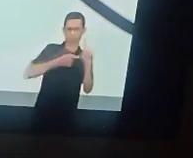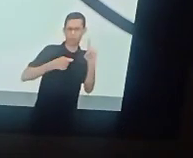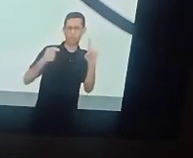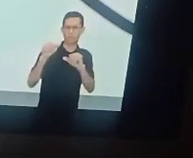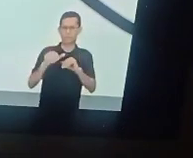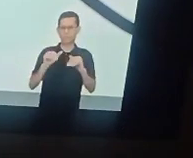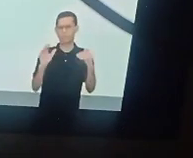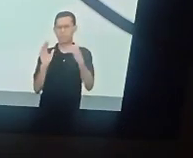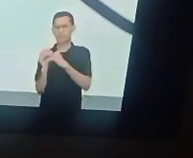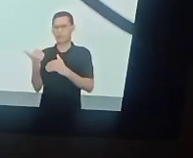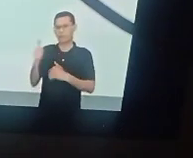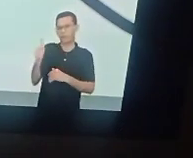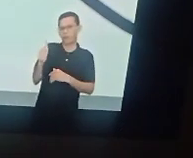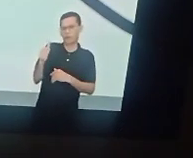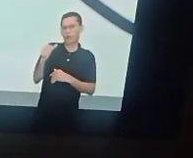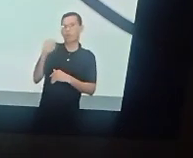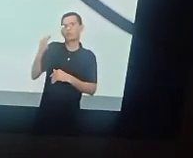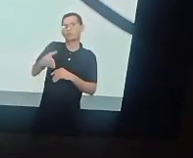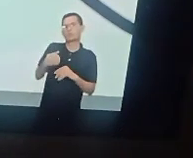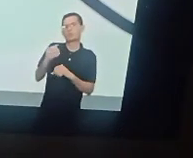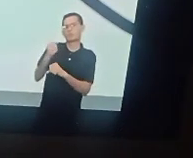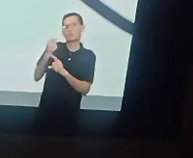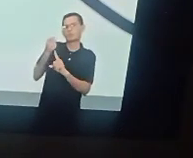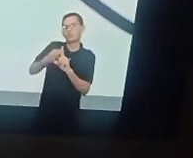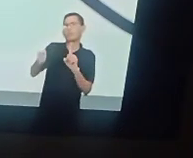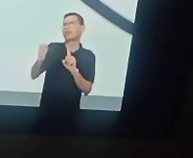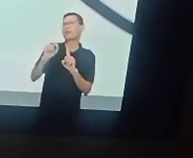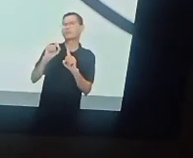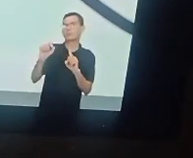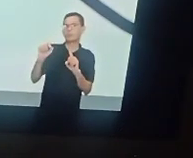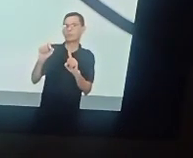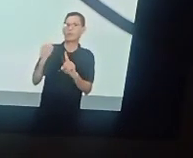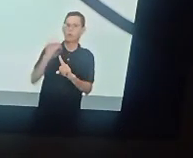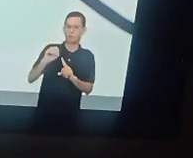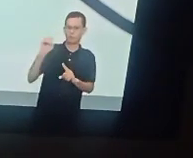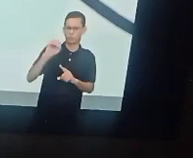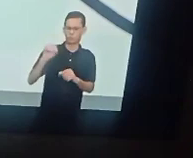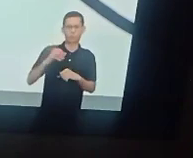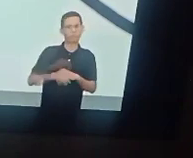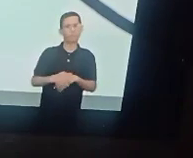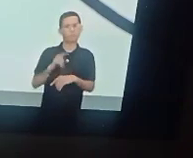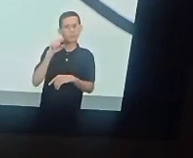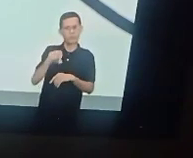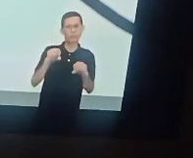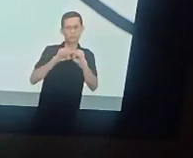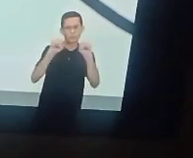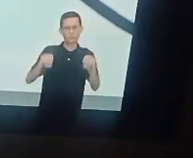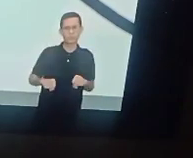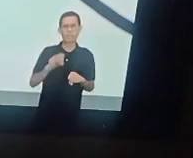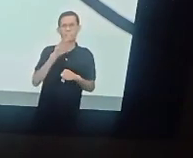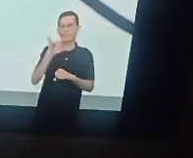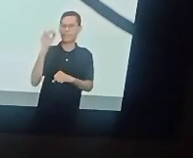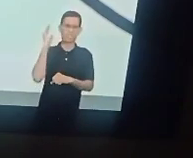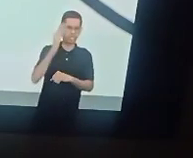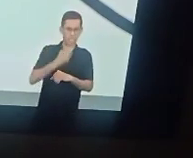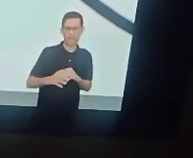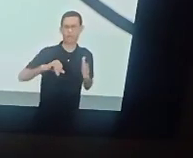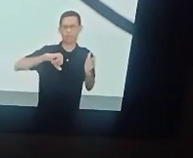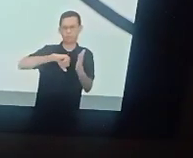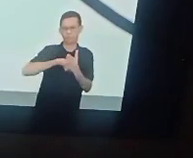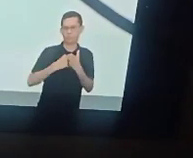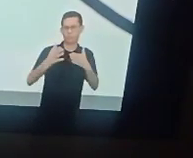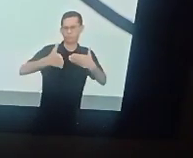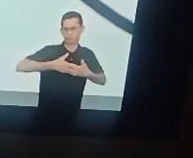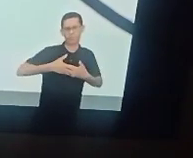aqueles que se inscreverem no último dia não terão direito a recurso. O sistema já vai bloquear. Então, não